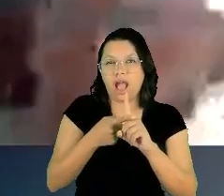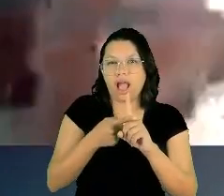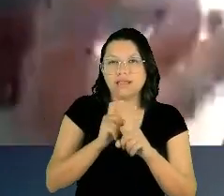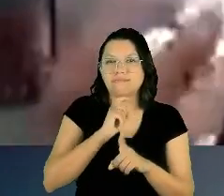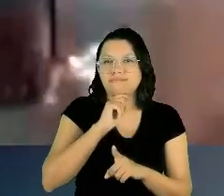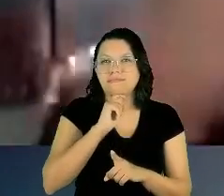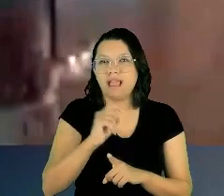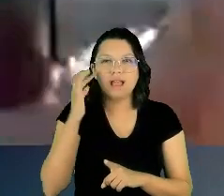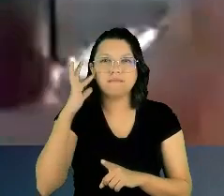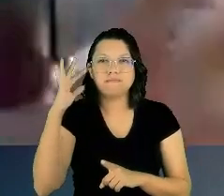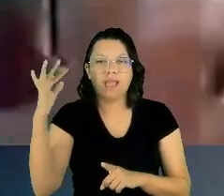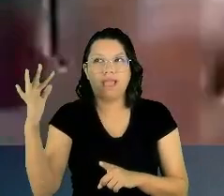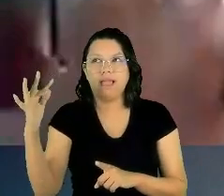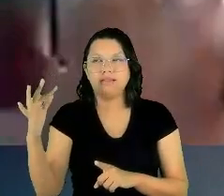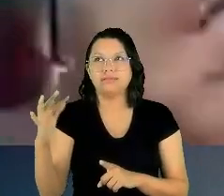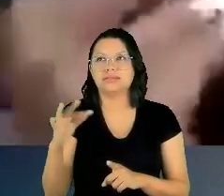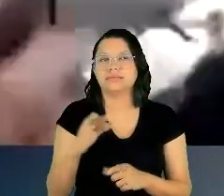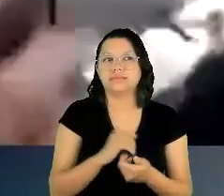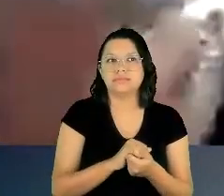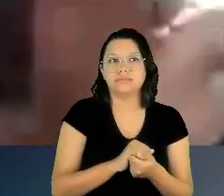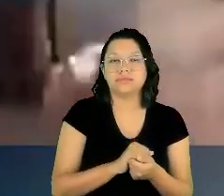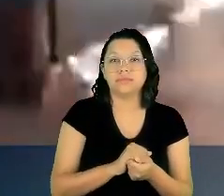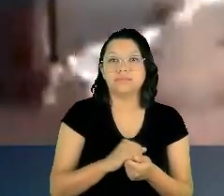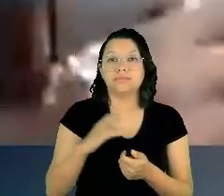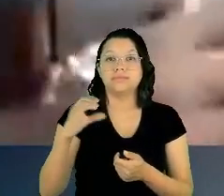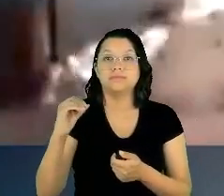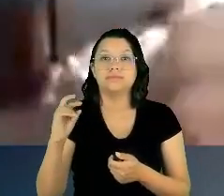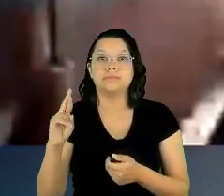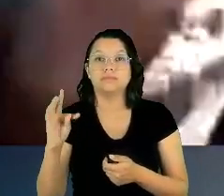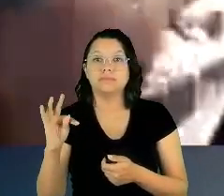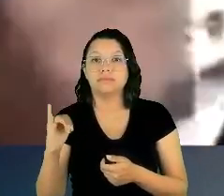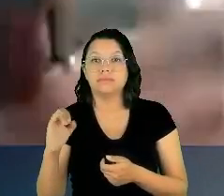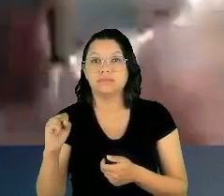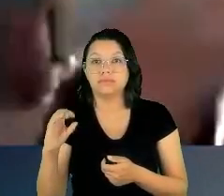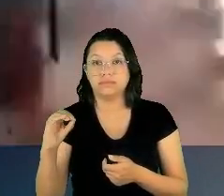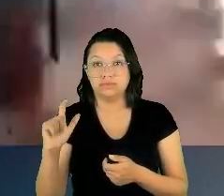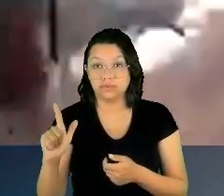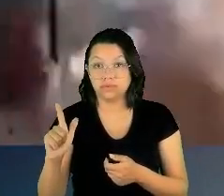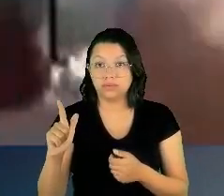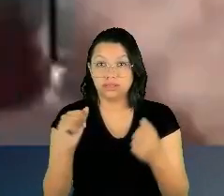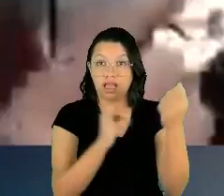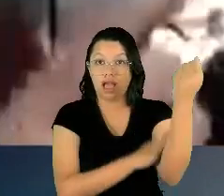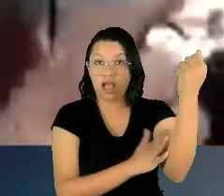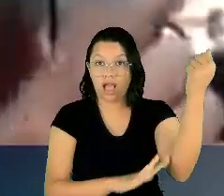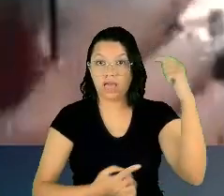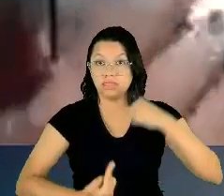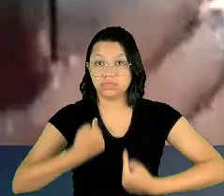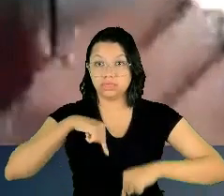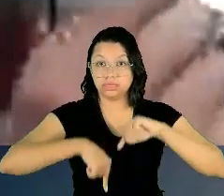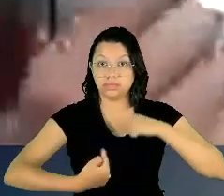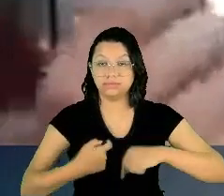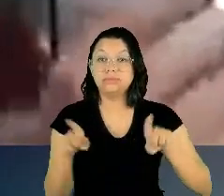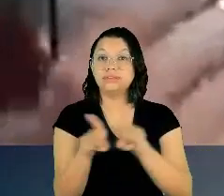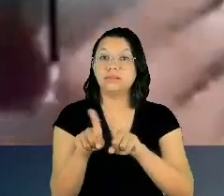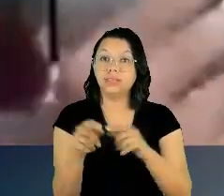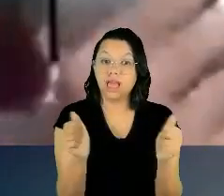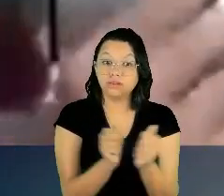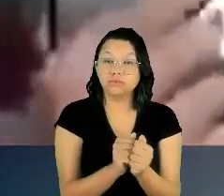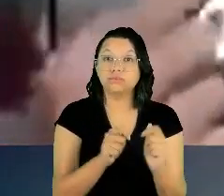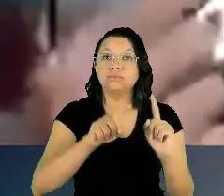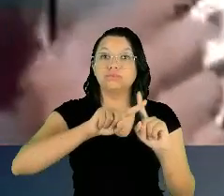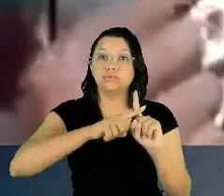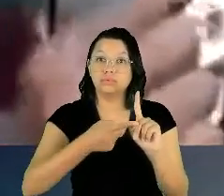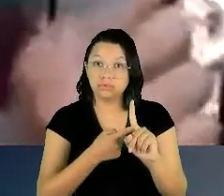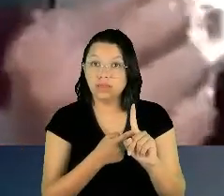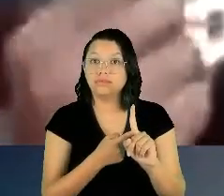ninguém pensa, porque não é uma coisa tão fácil, ser automática de pensar, que o cortisol que está na corrente sanguínea dessa mãe também está na corrente sanguínea